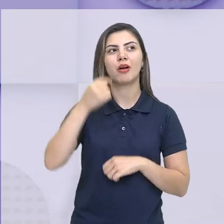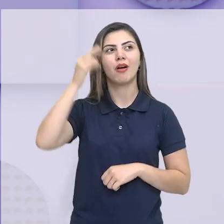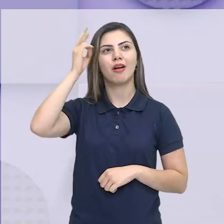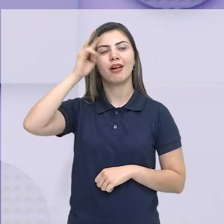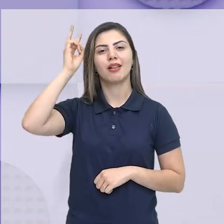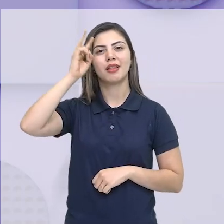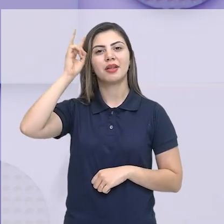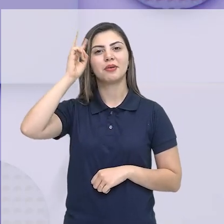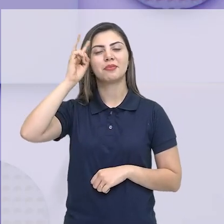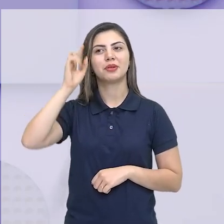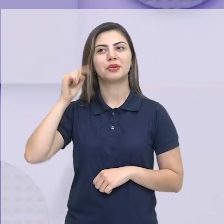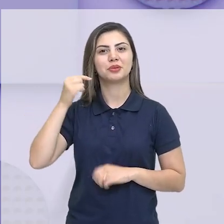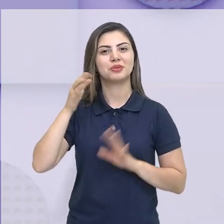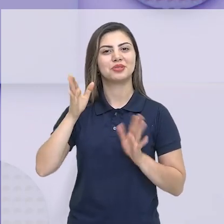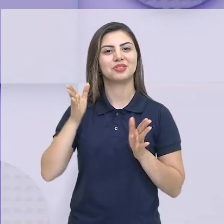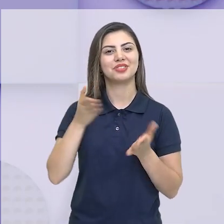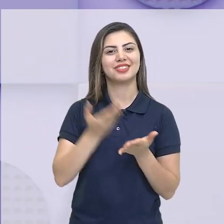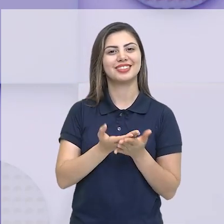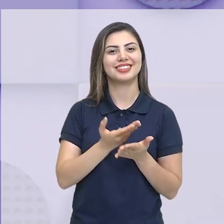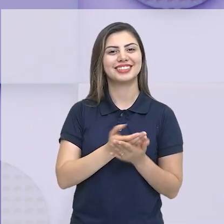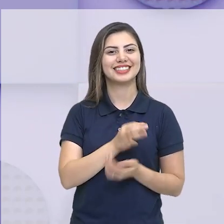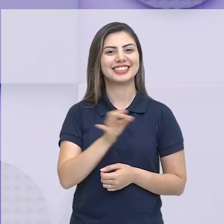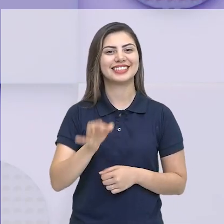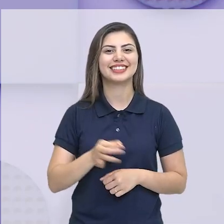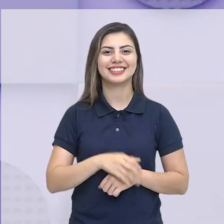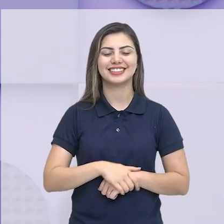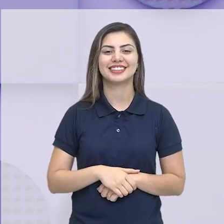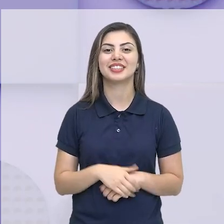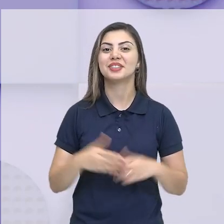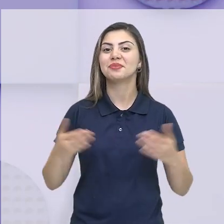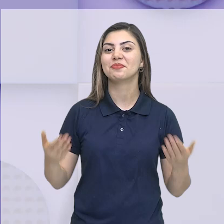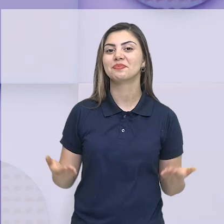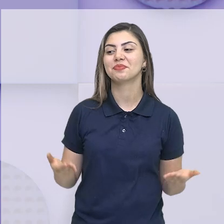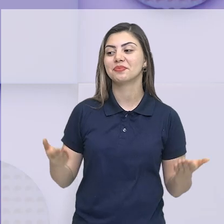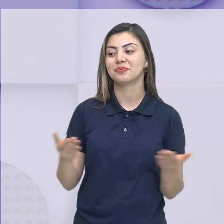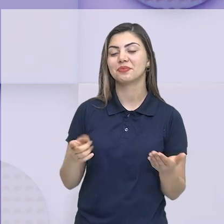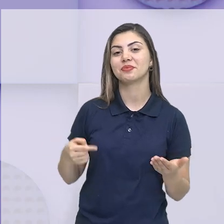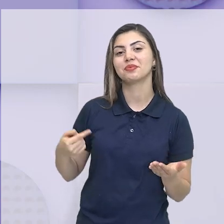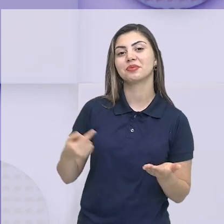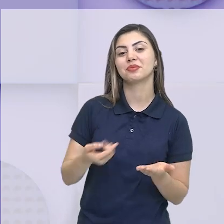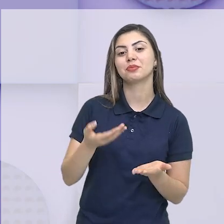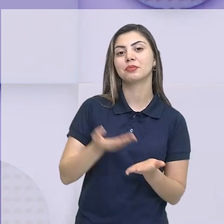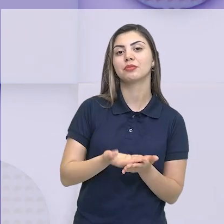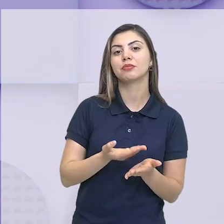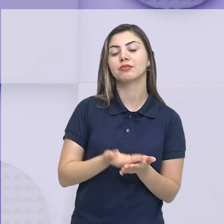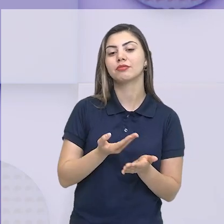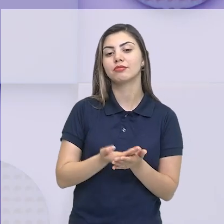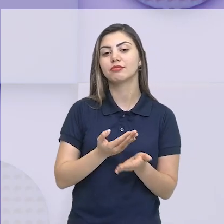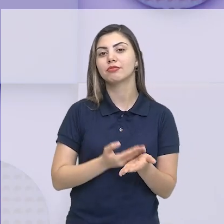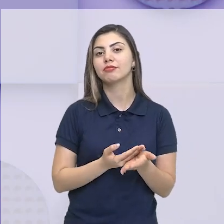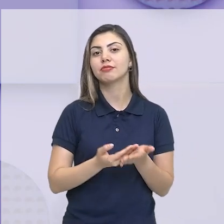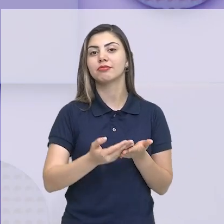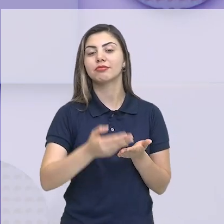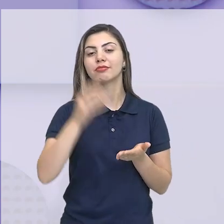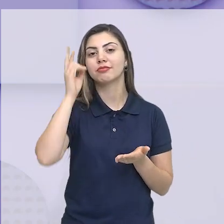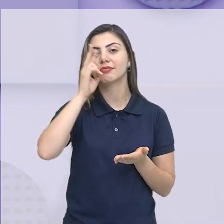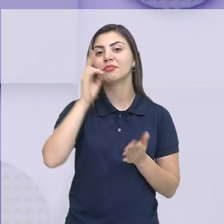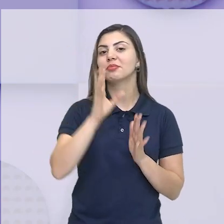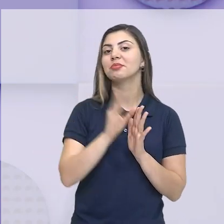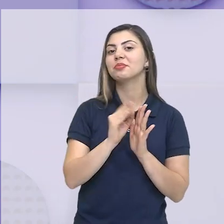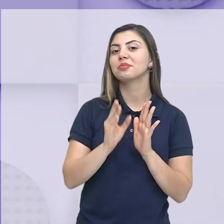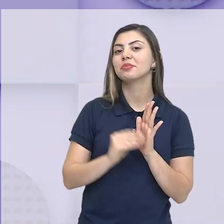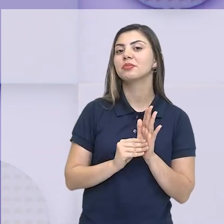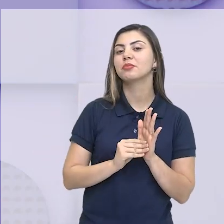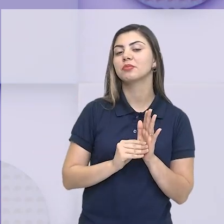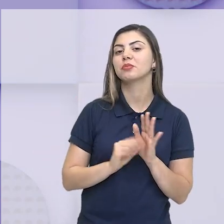memória daquilo tudo que nós percorremos juntos, ok? Então, vamos começar primeiro recordando